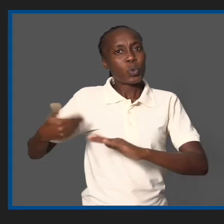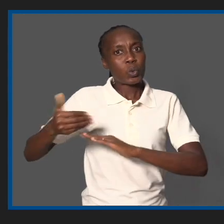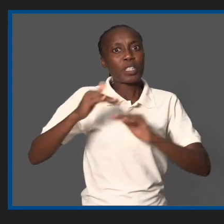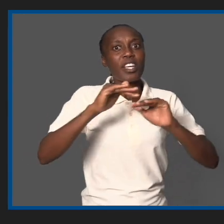os dias do ano. Obrigado.